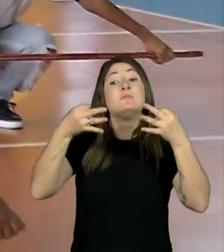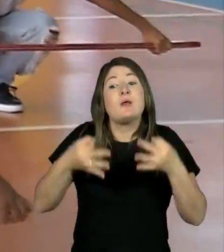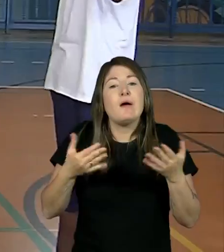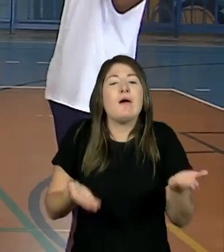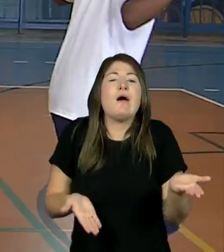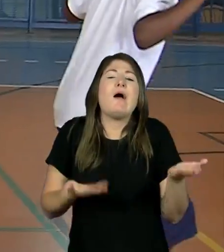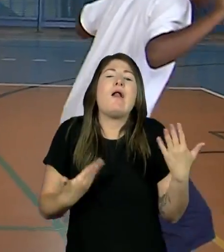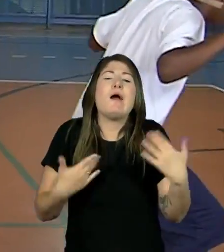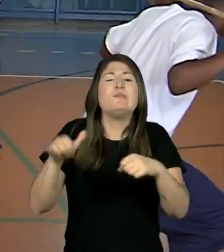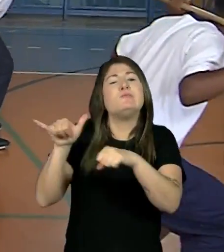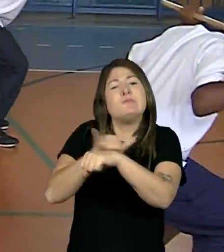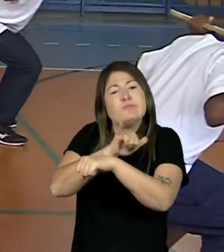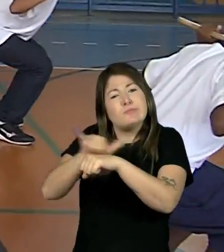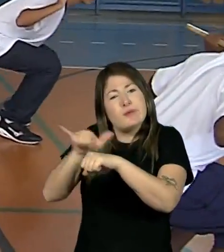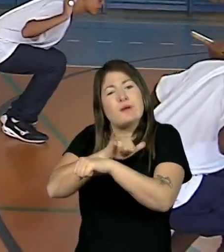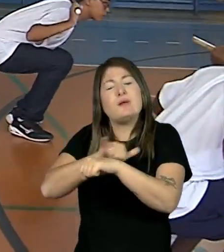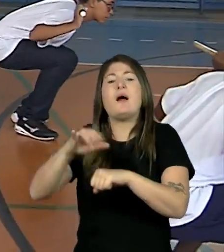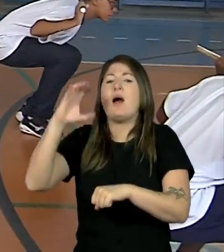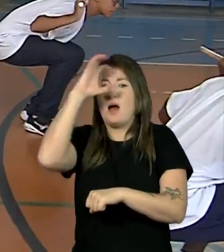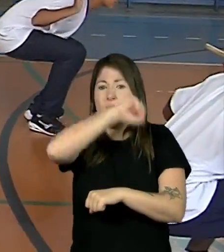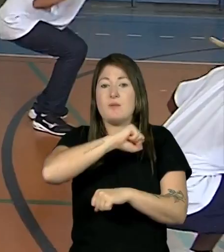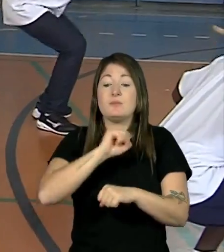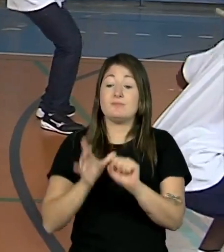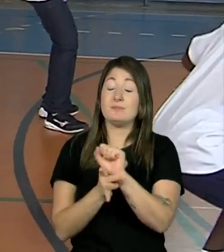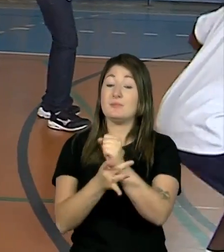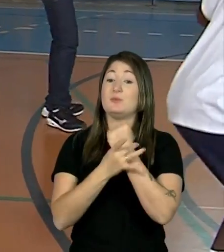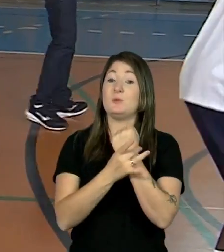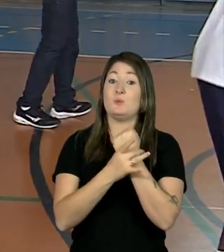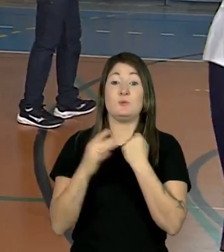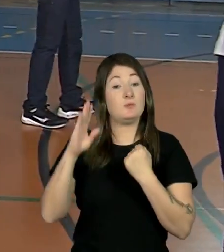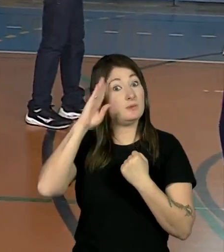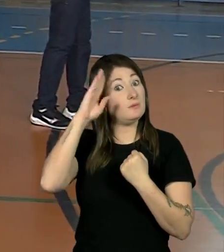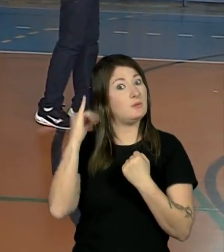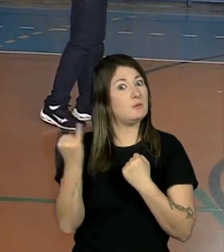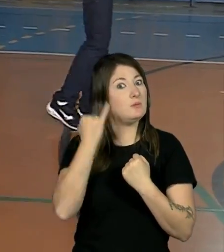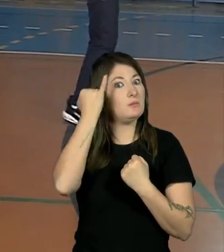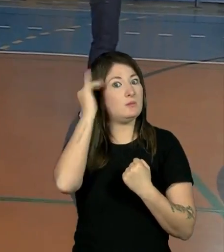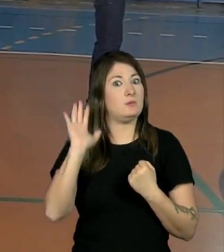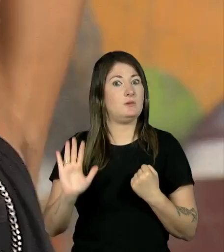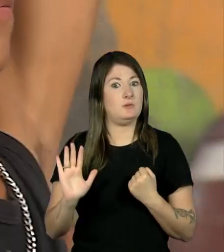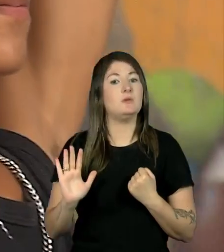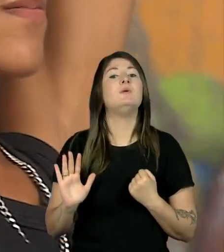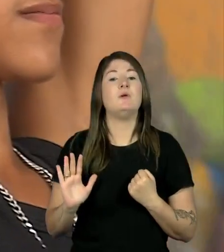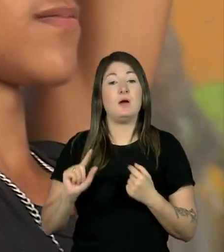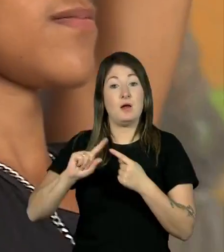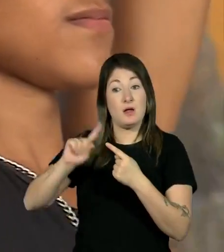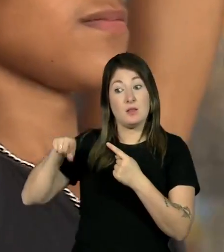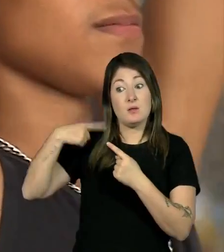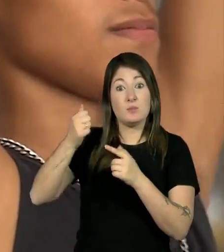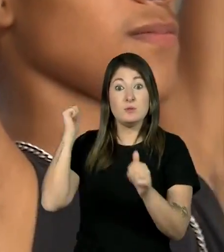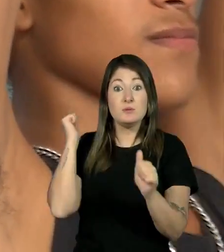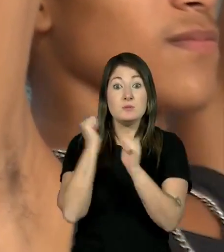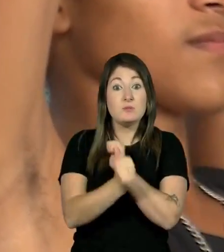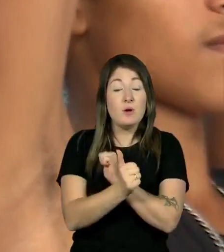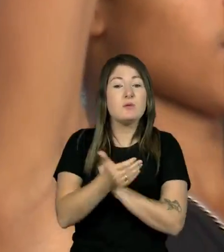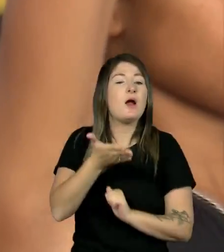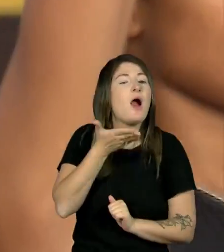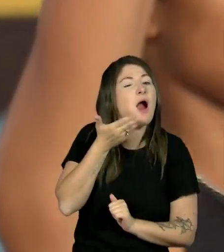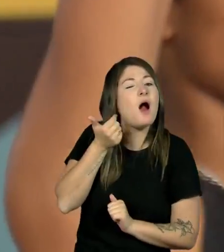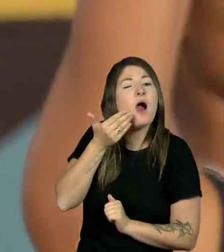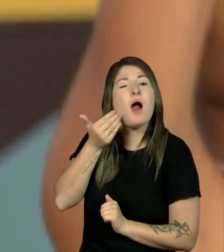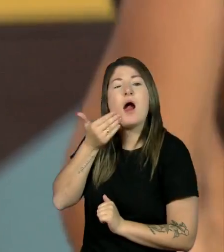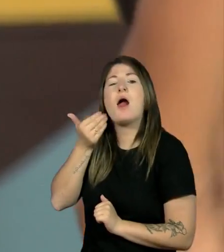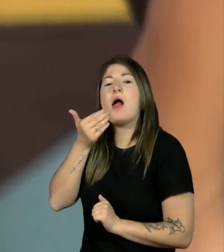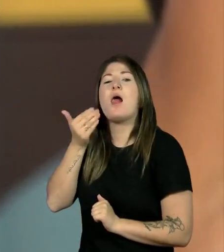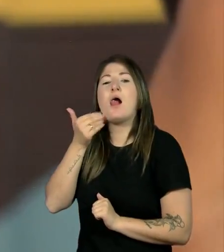técnica, prezando pela segurança de todos. Mas claro, como todo esporte, os aprendizados vão muito além do